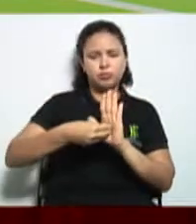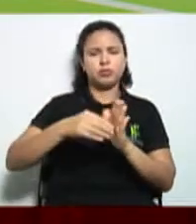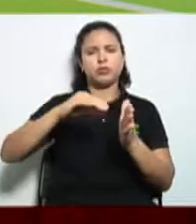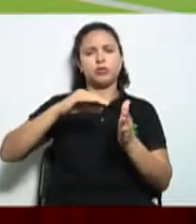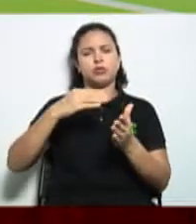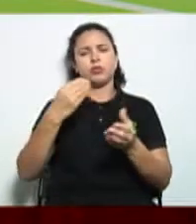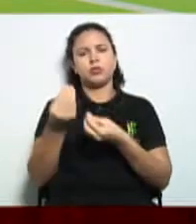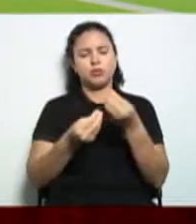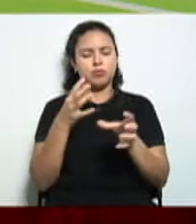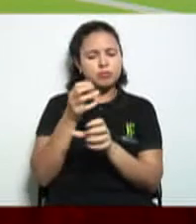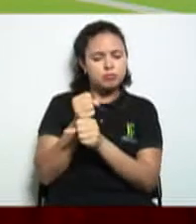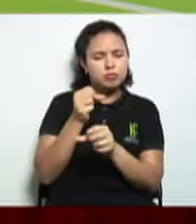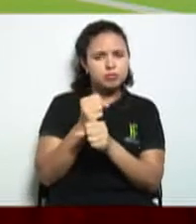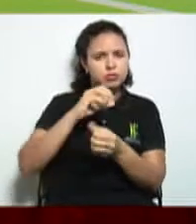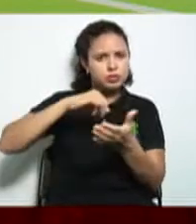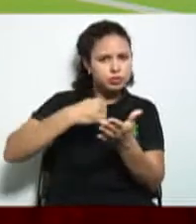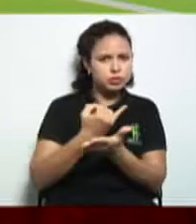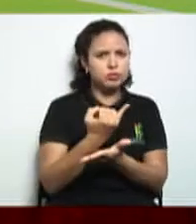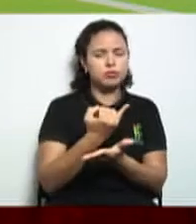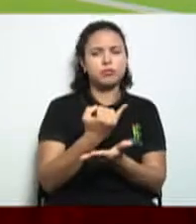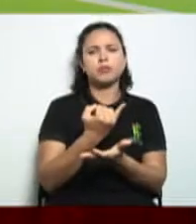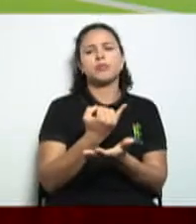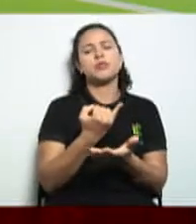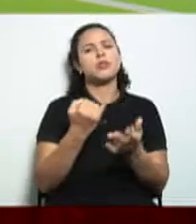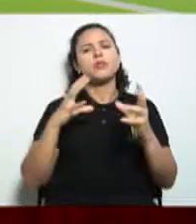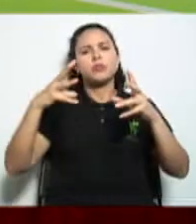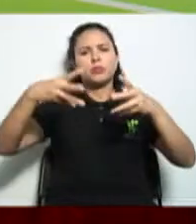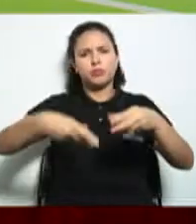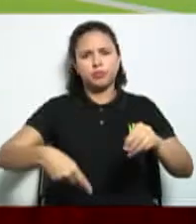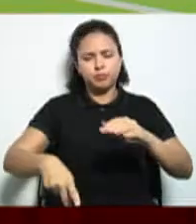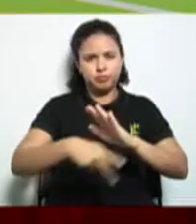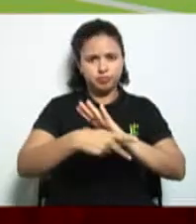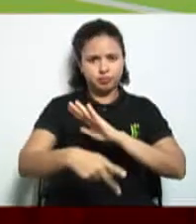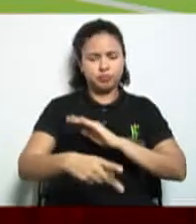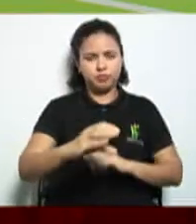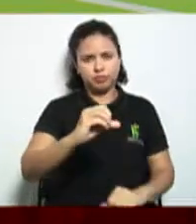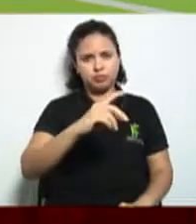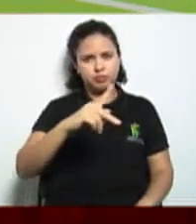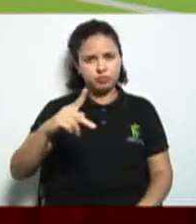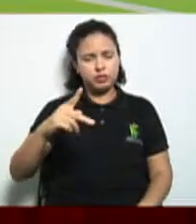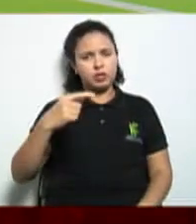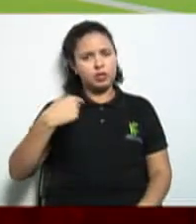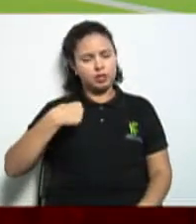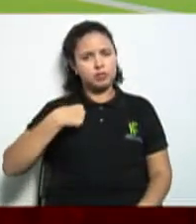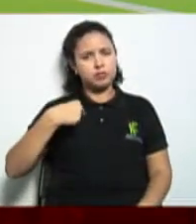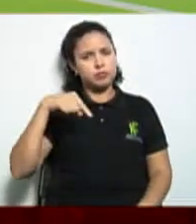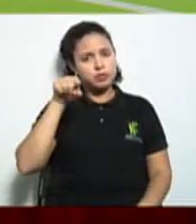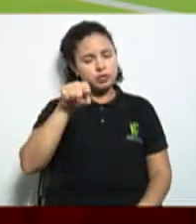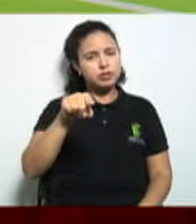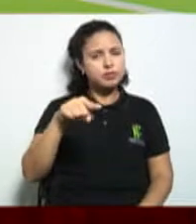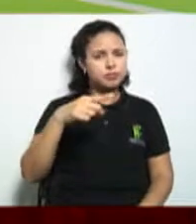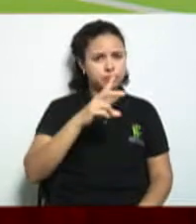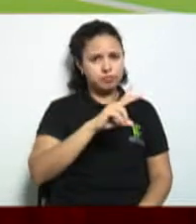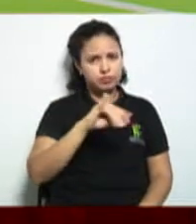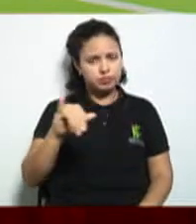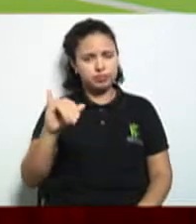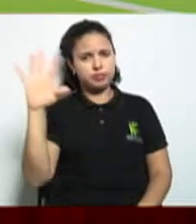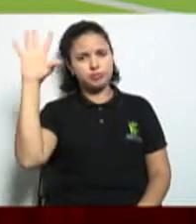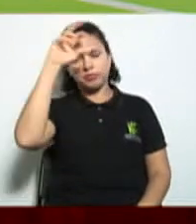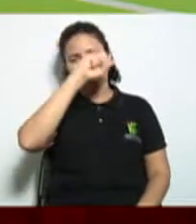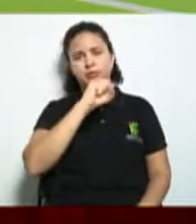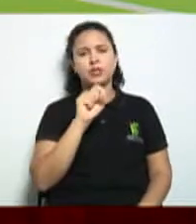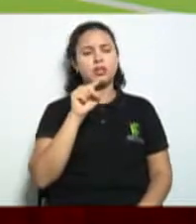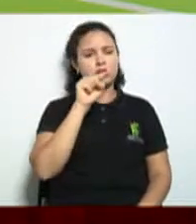aí, como toda essa organização da cooperativa eu vou aprender lá onde acontece a cooperativa, ou seja,